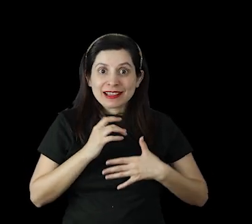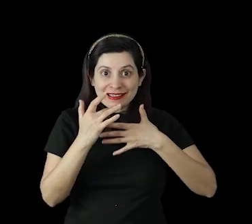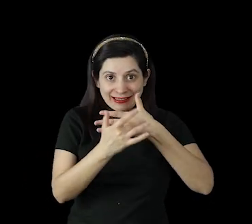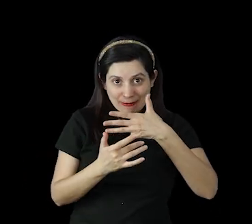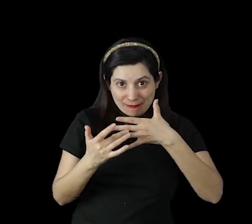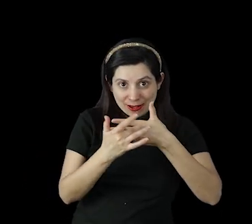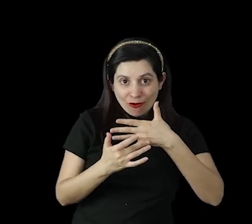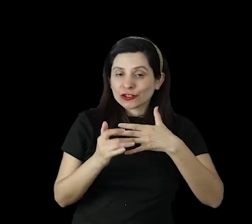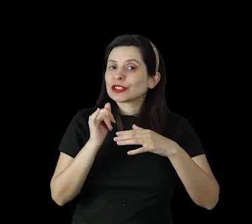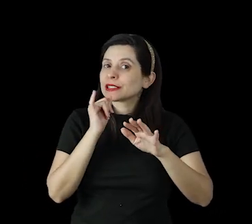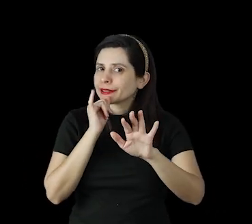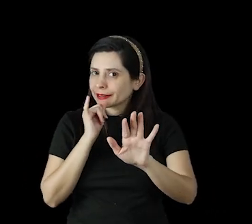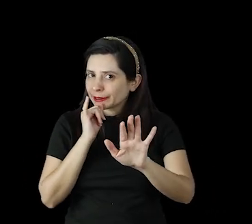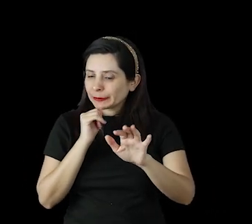exemplo,